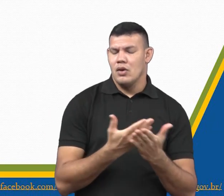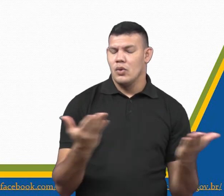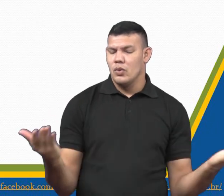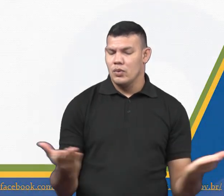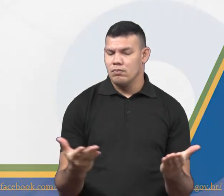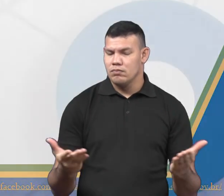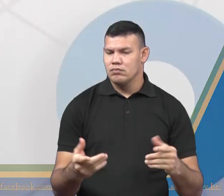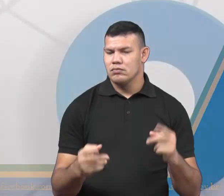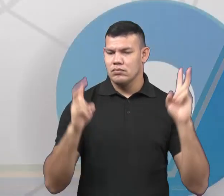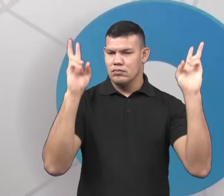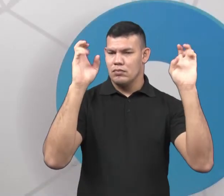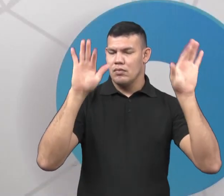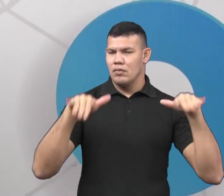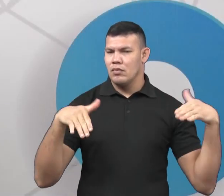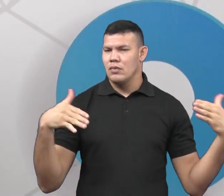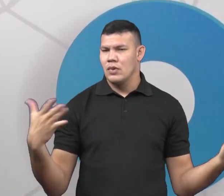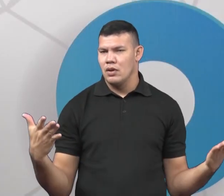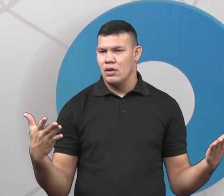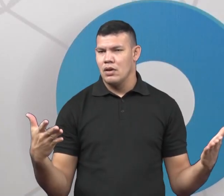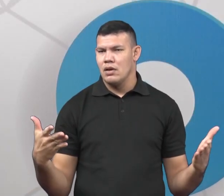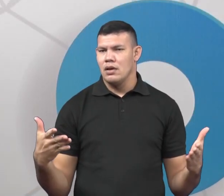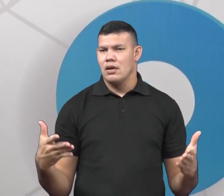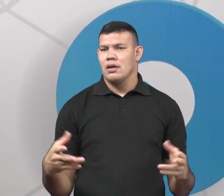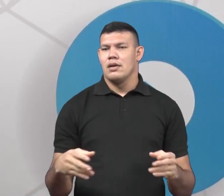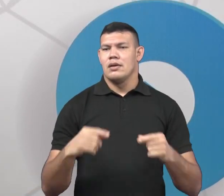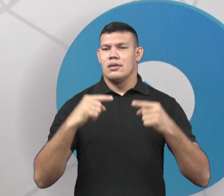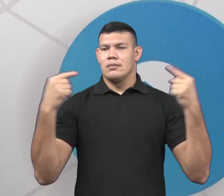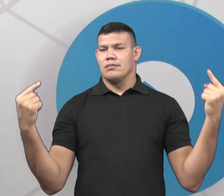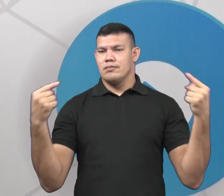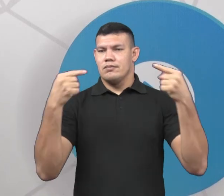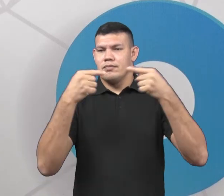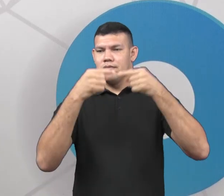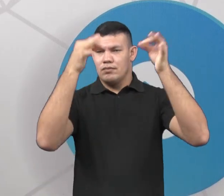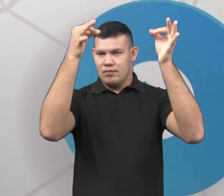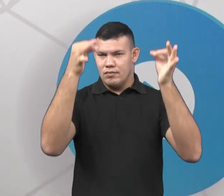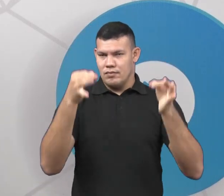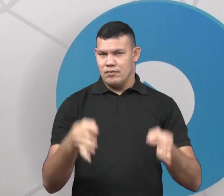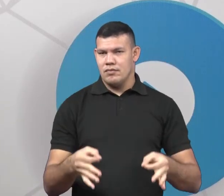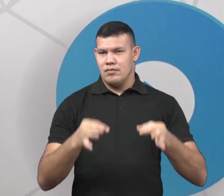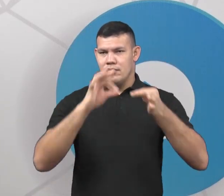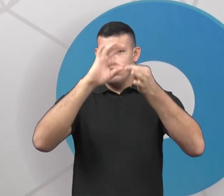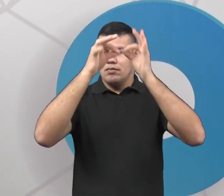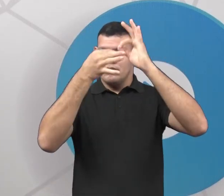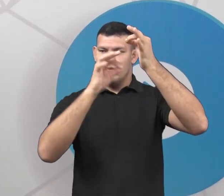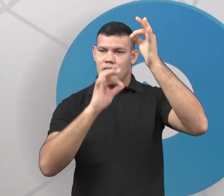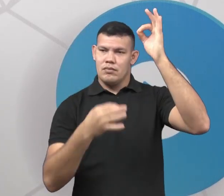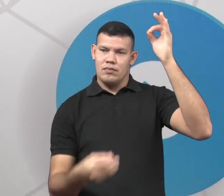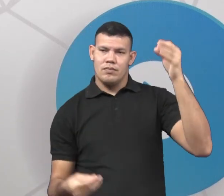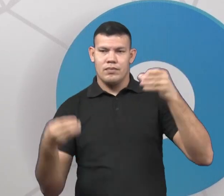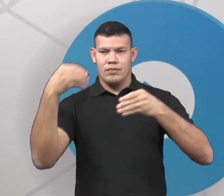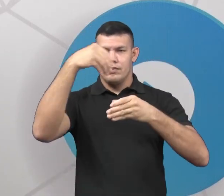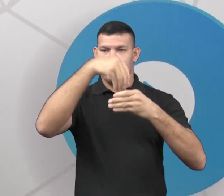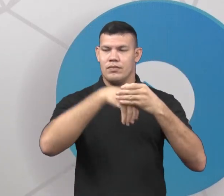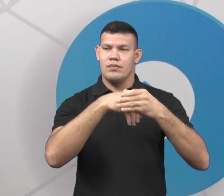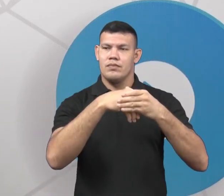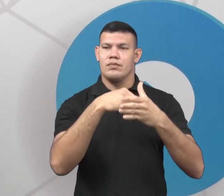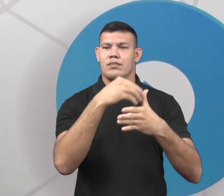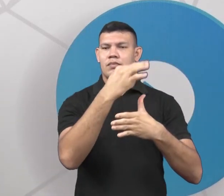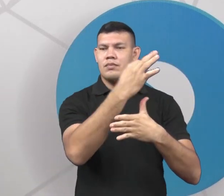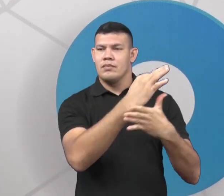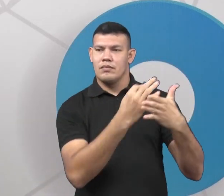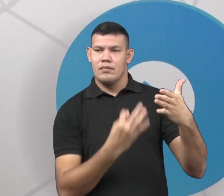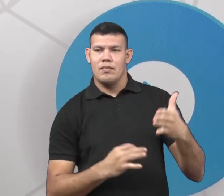Na aula de hoje, falamos sobre a coerência e a coesão no texto editorial. Falamos